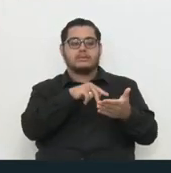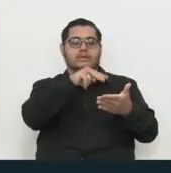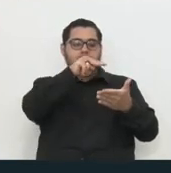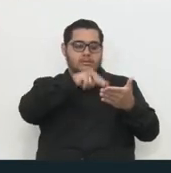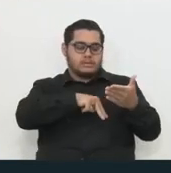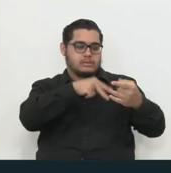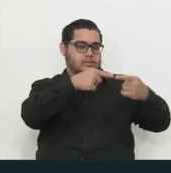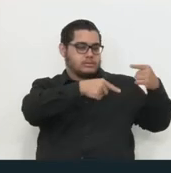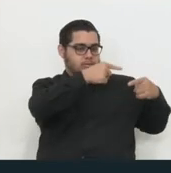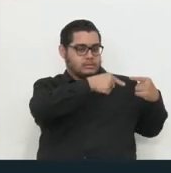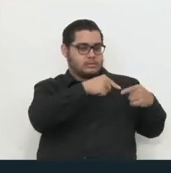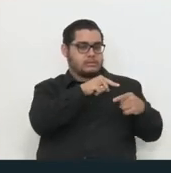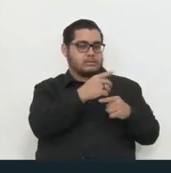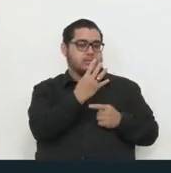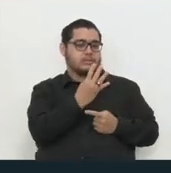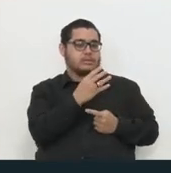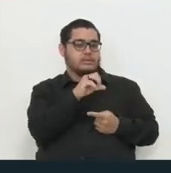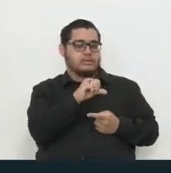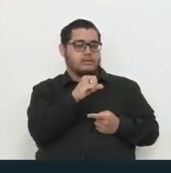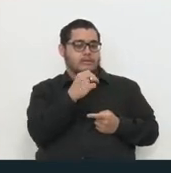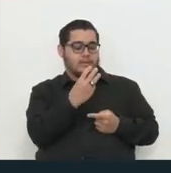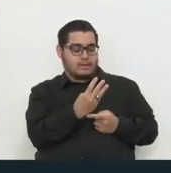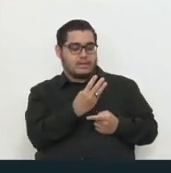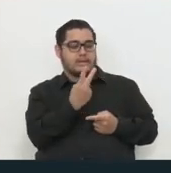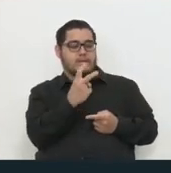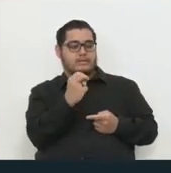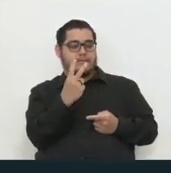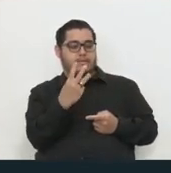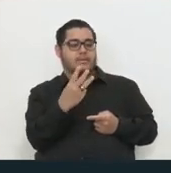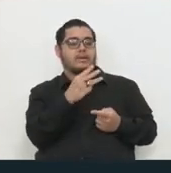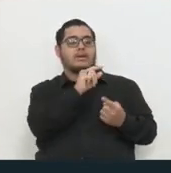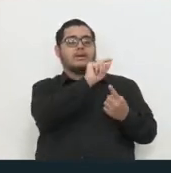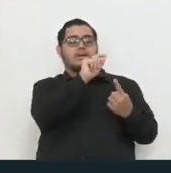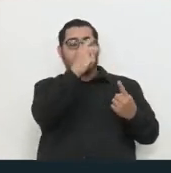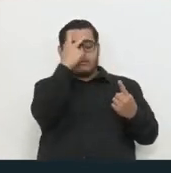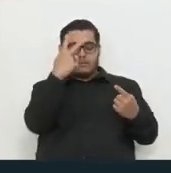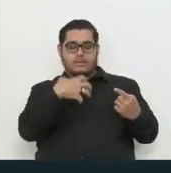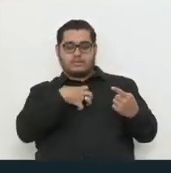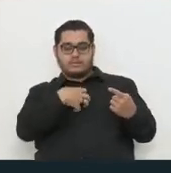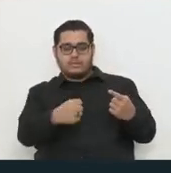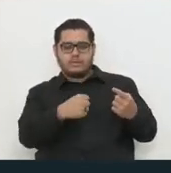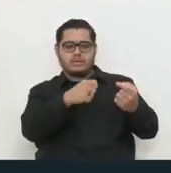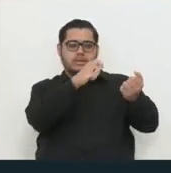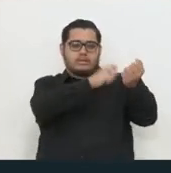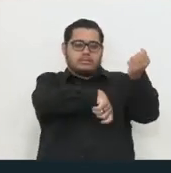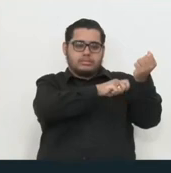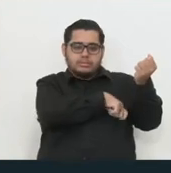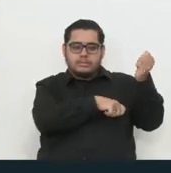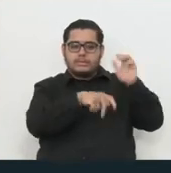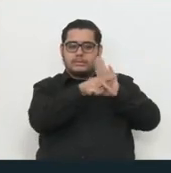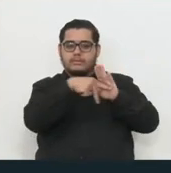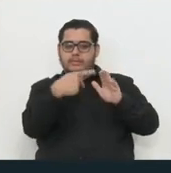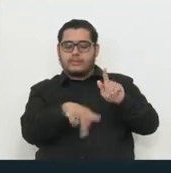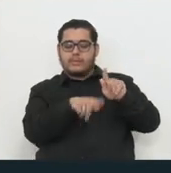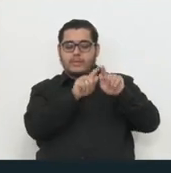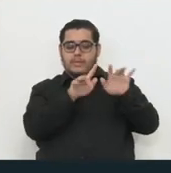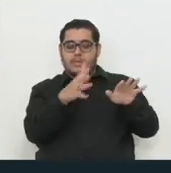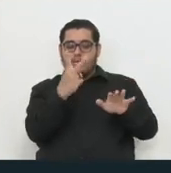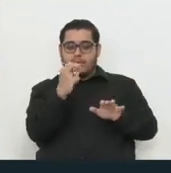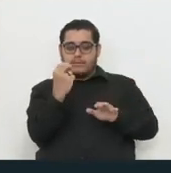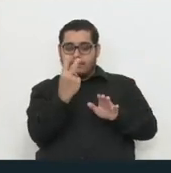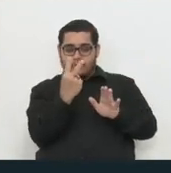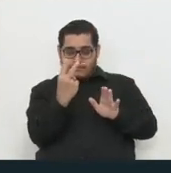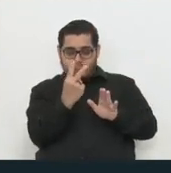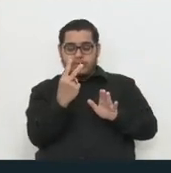496 2023 informações sobre suicídios tentativas e suicídios automotivação registrados na cidade de Guarulhos em 2022